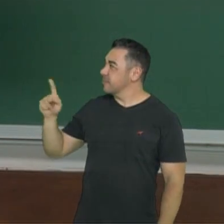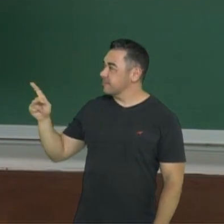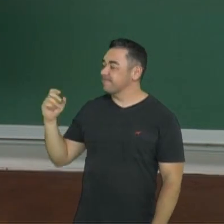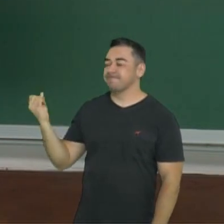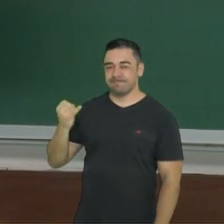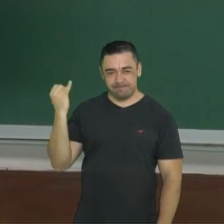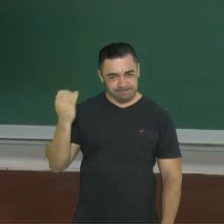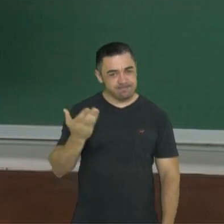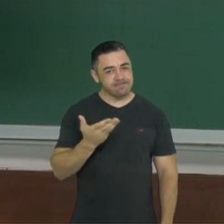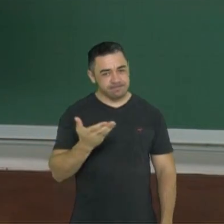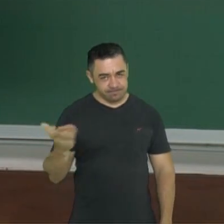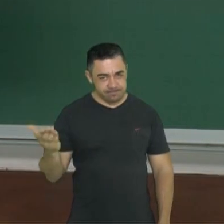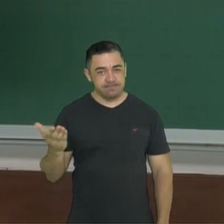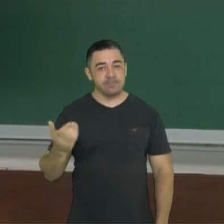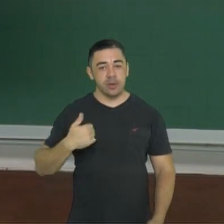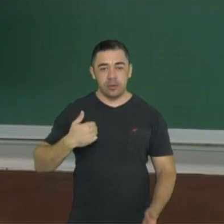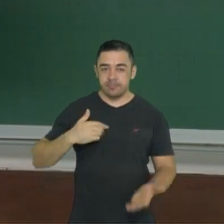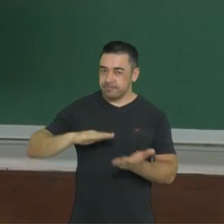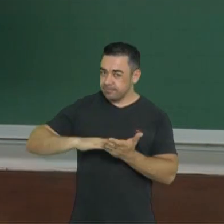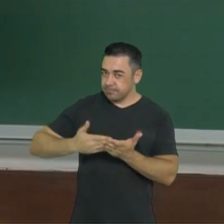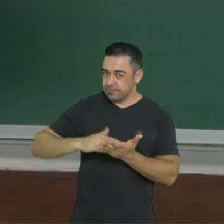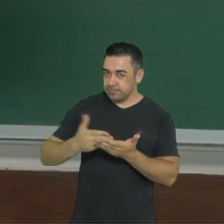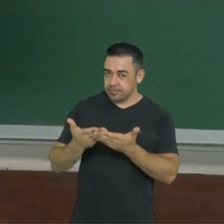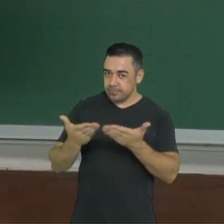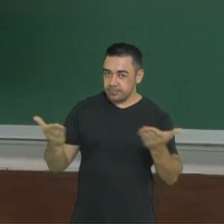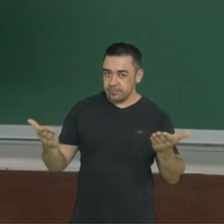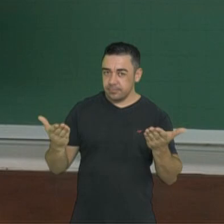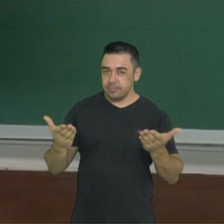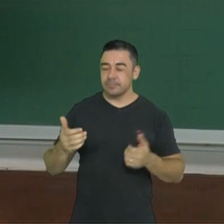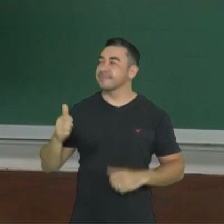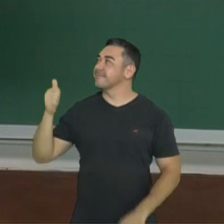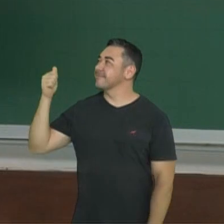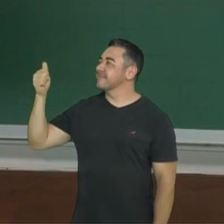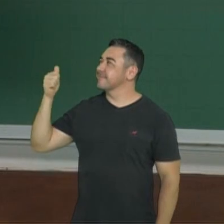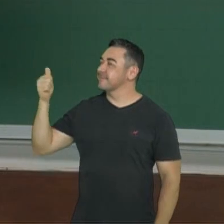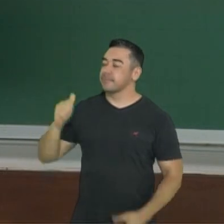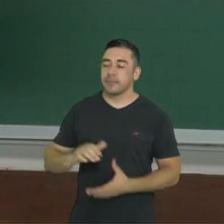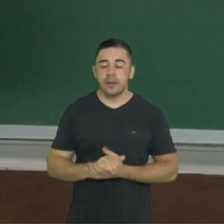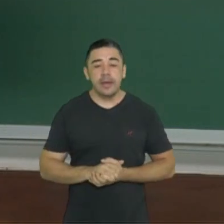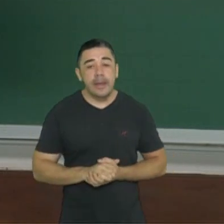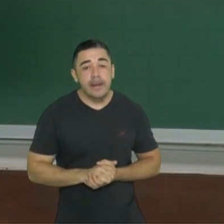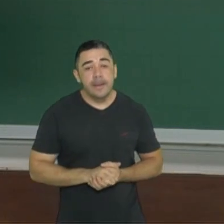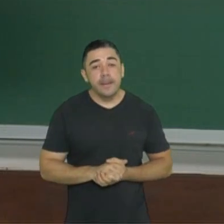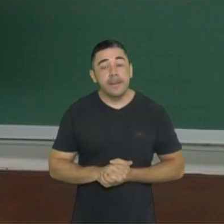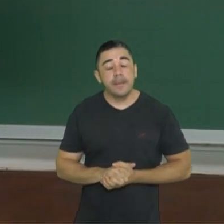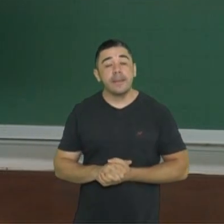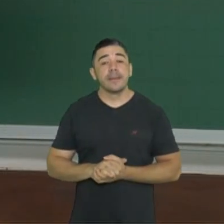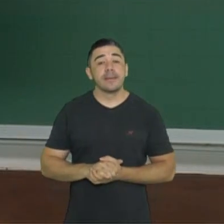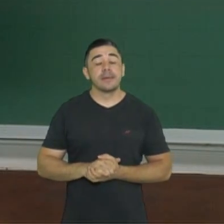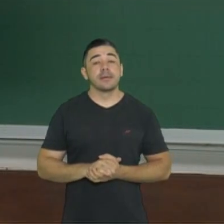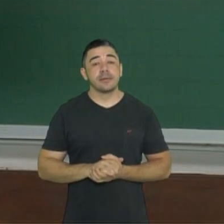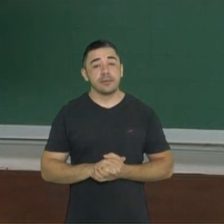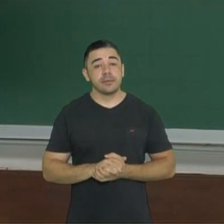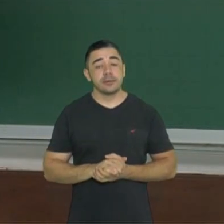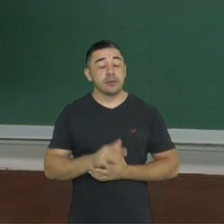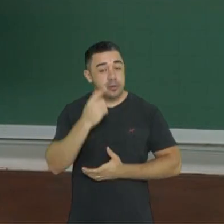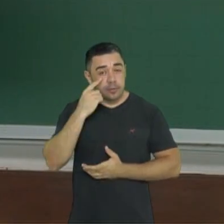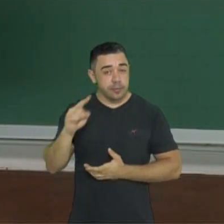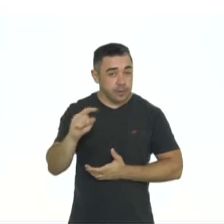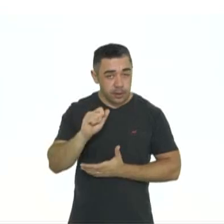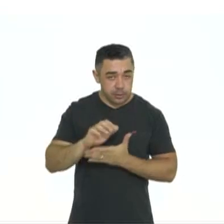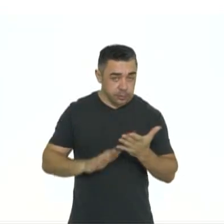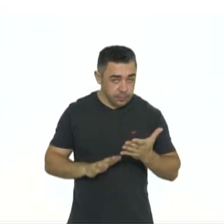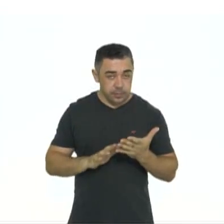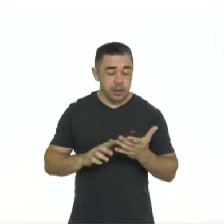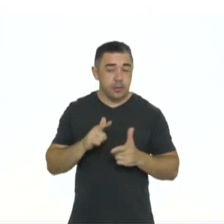super importante ele vai fazer parte da nossa aula hoje valeu né aí resolver